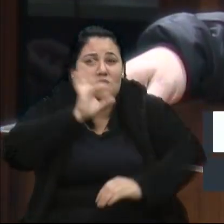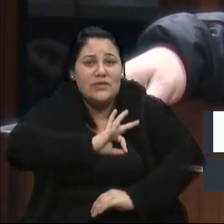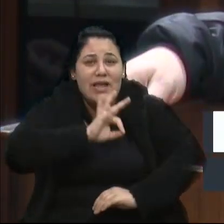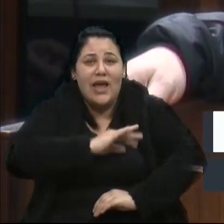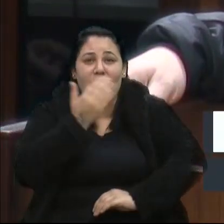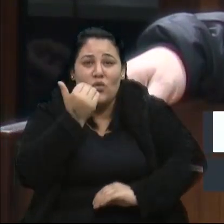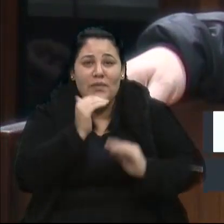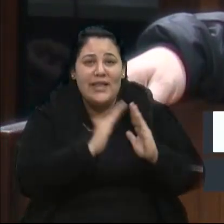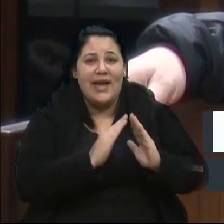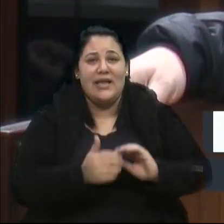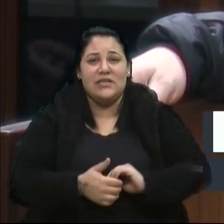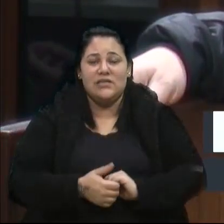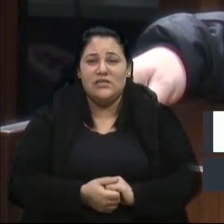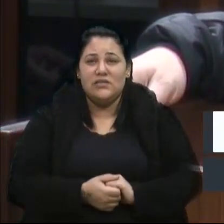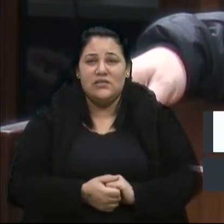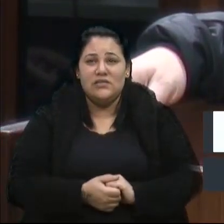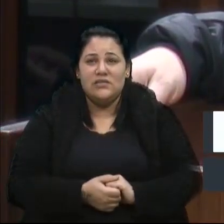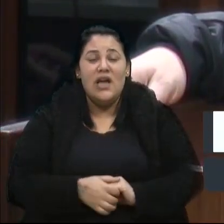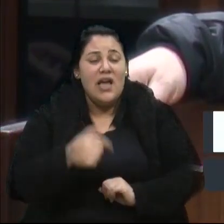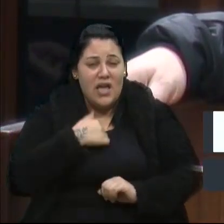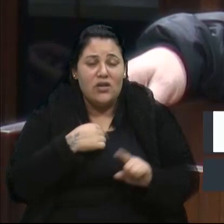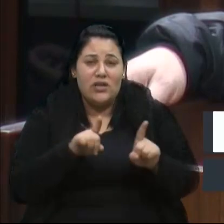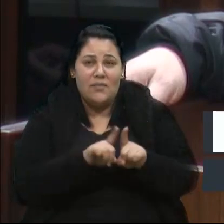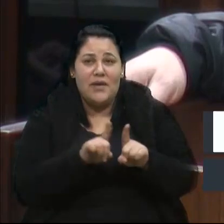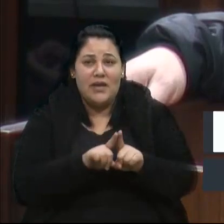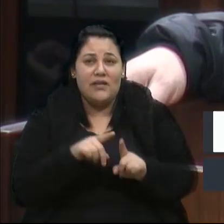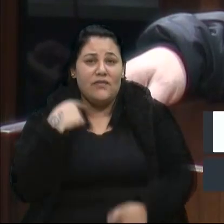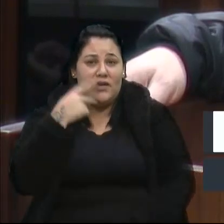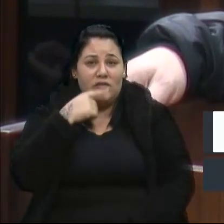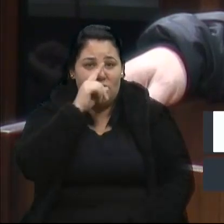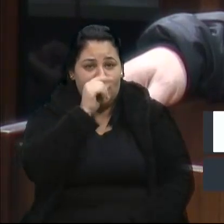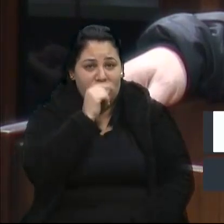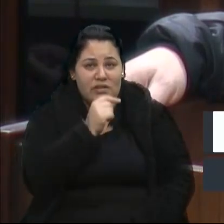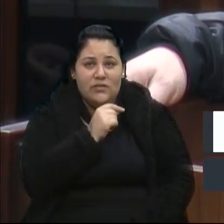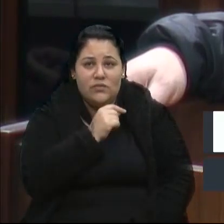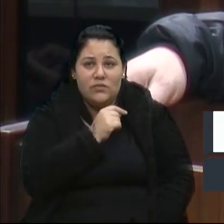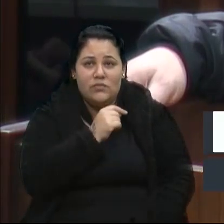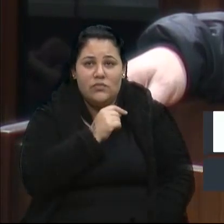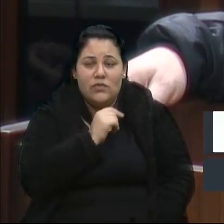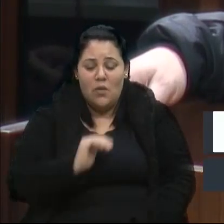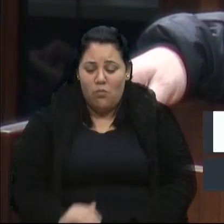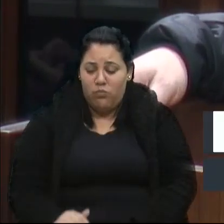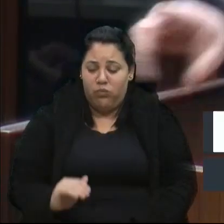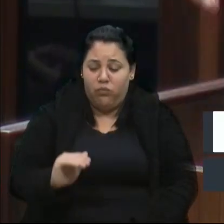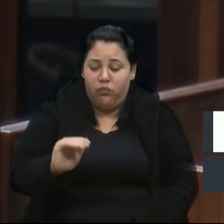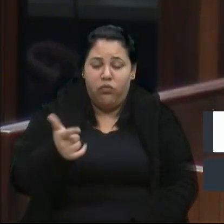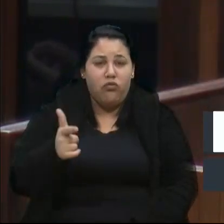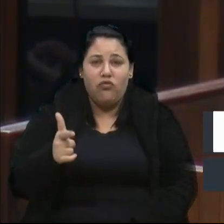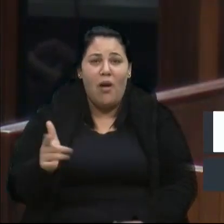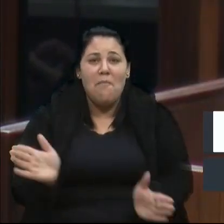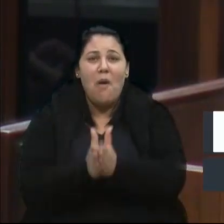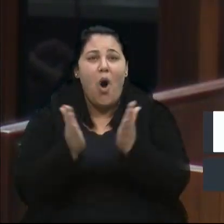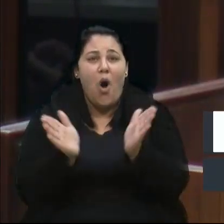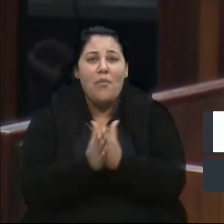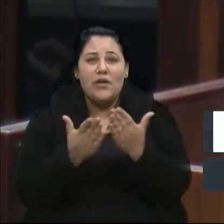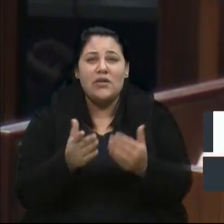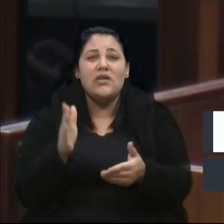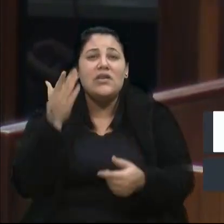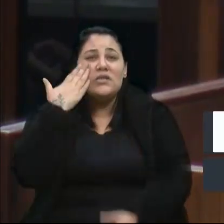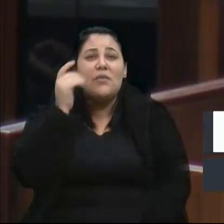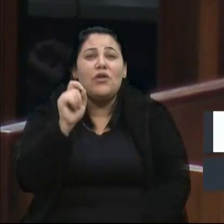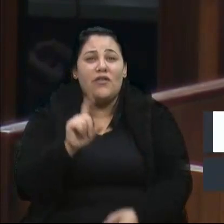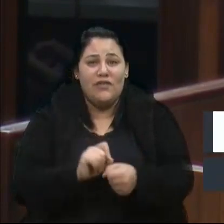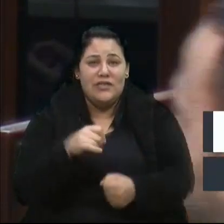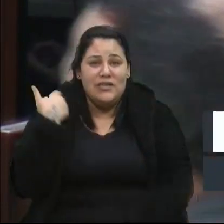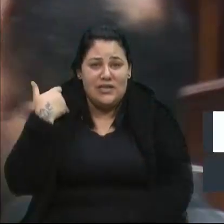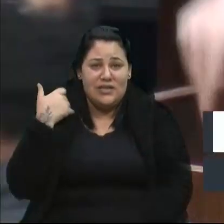casa. Eu também, vereador Fantinel, saí do nada. Sabe o que eu fazia com 7 anos de